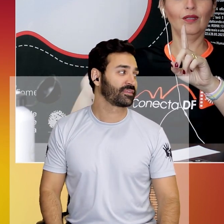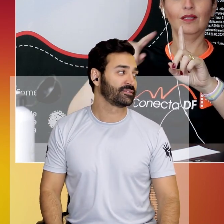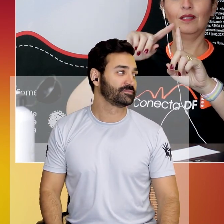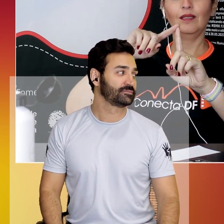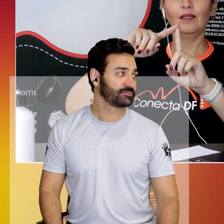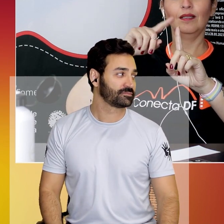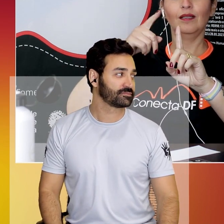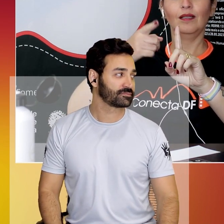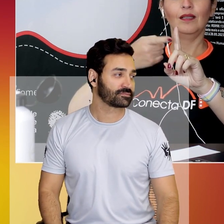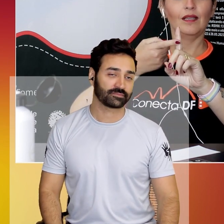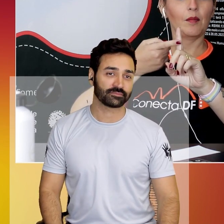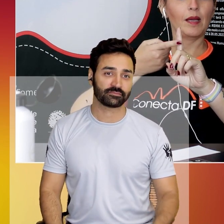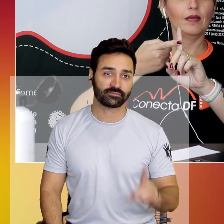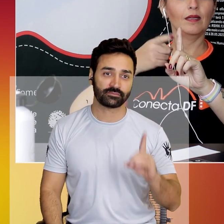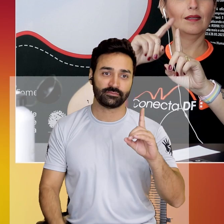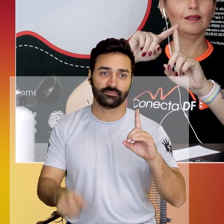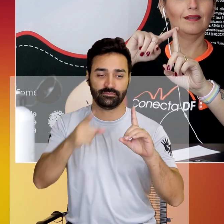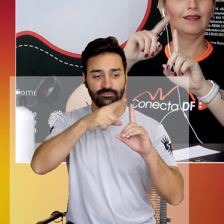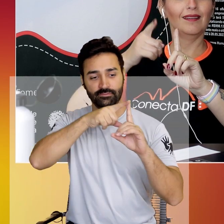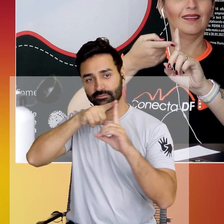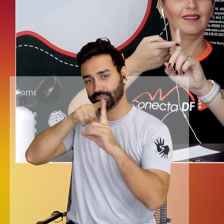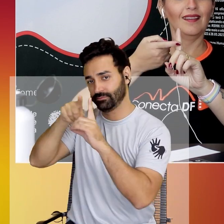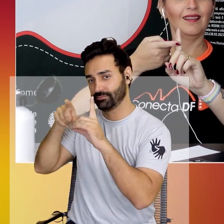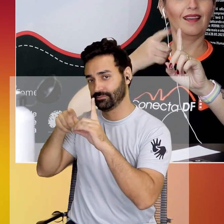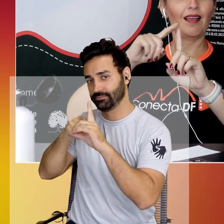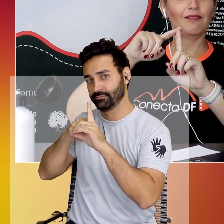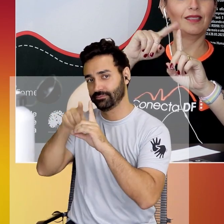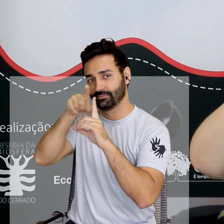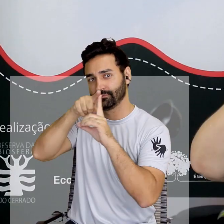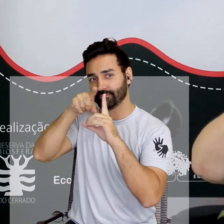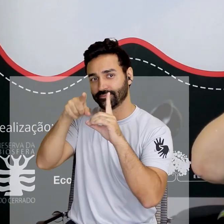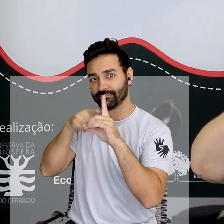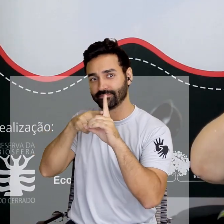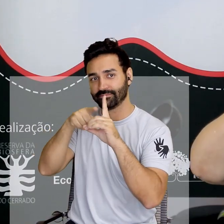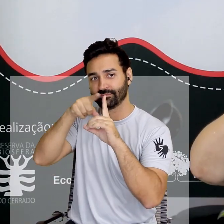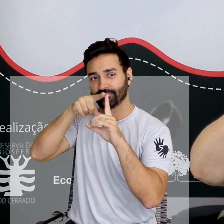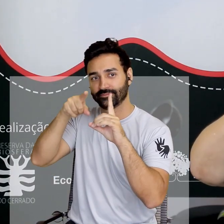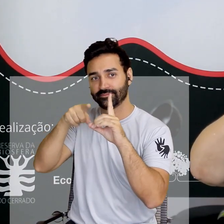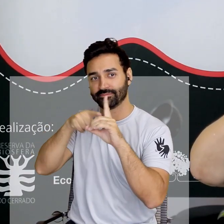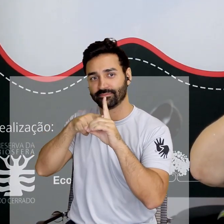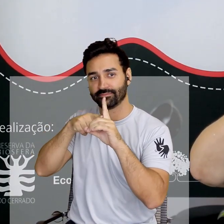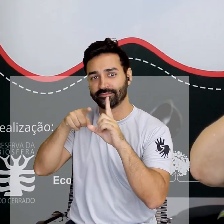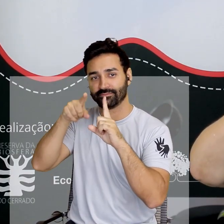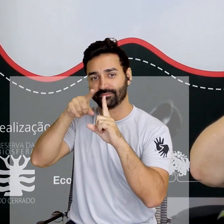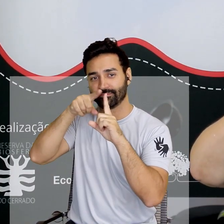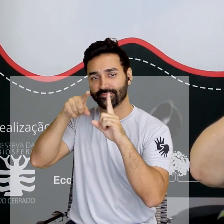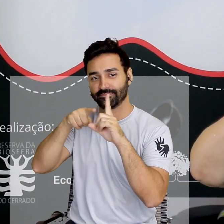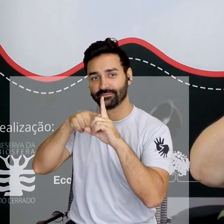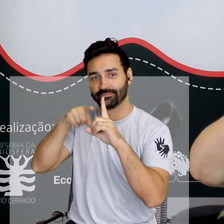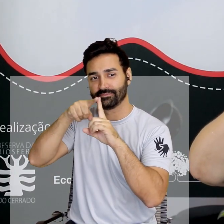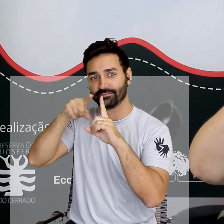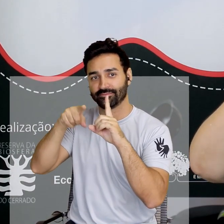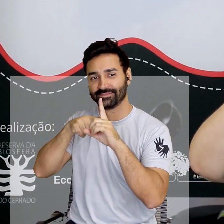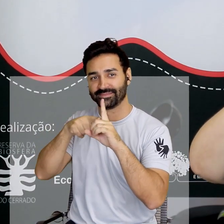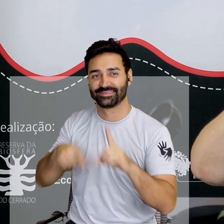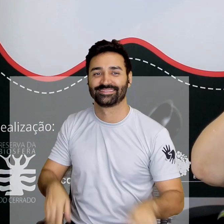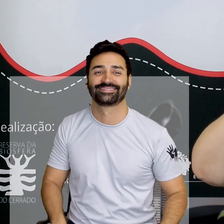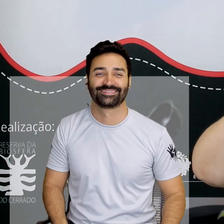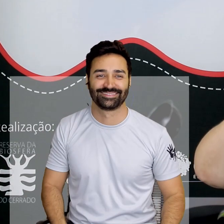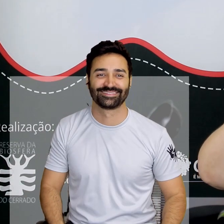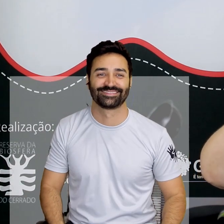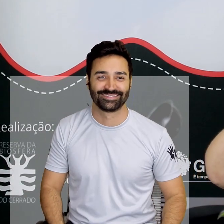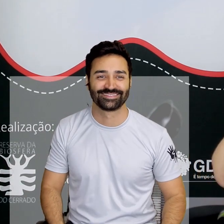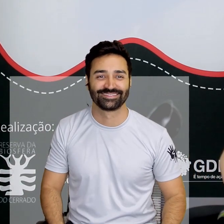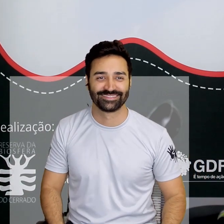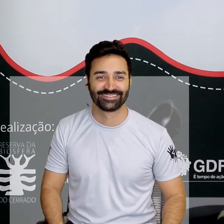Indicador e a barriga. Grávida. Tá. Tô segurando o celular aqui, não dá pra fazer. Tá bom. Tem gente que